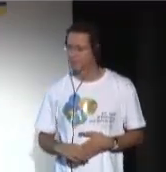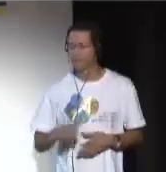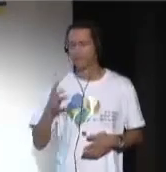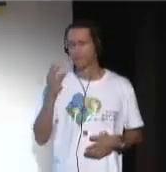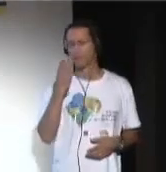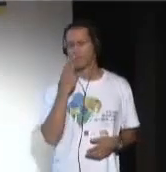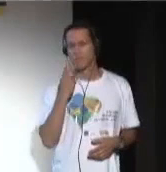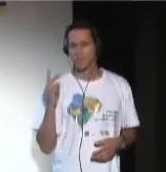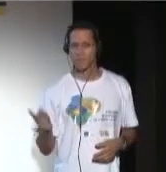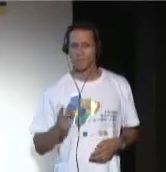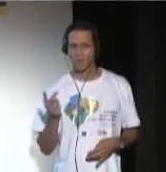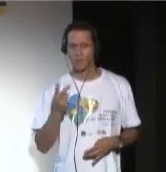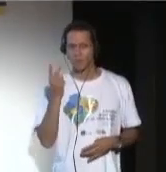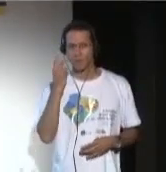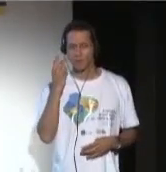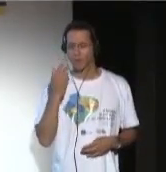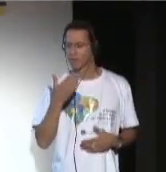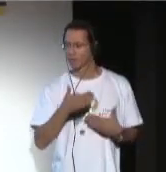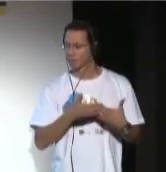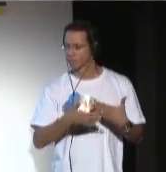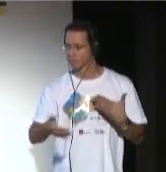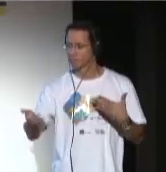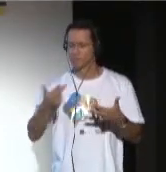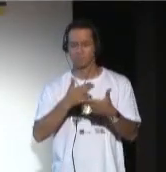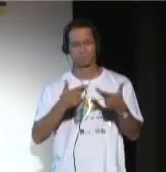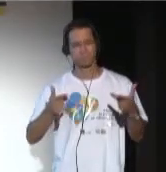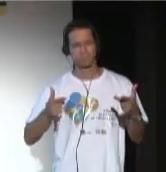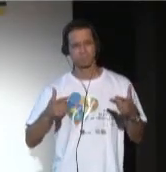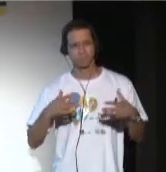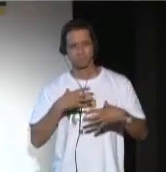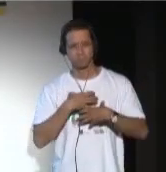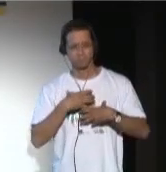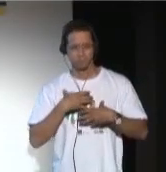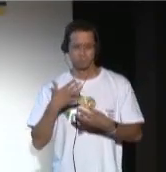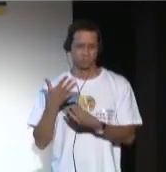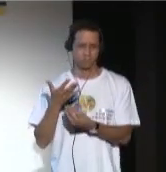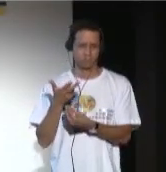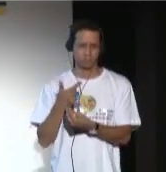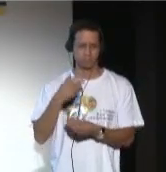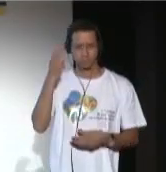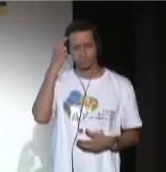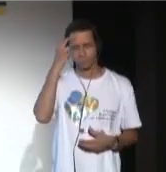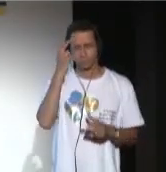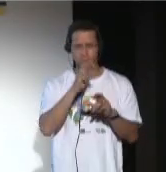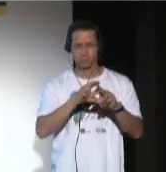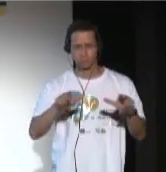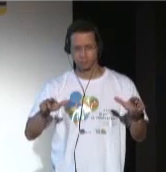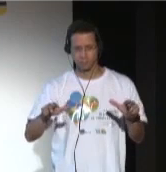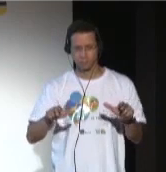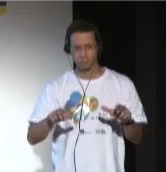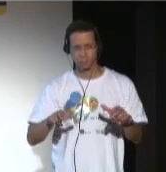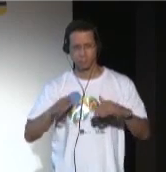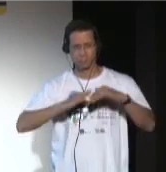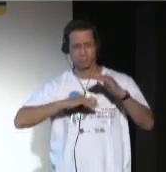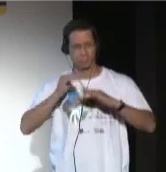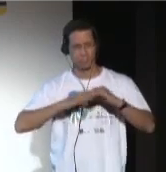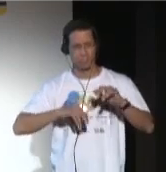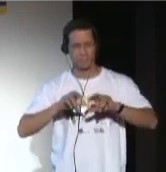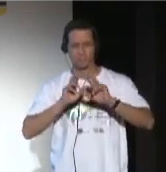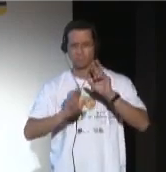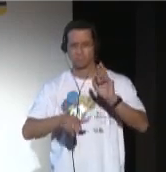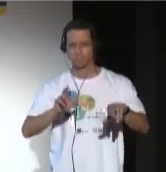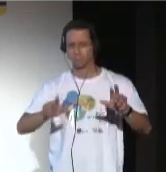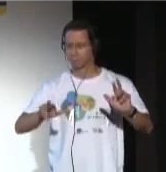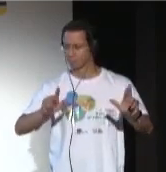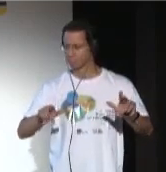fala de valorizar e fruir as diferentes manifestações artísticas e culturais, assim como práticas